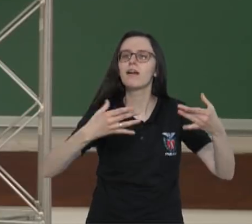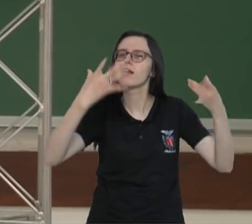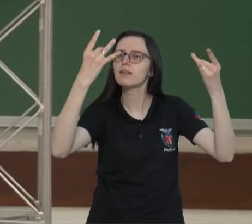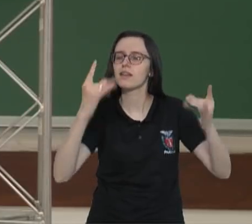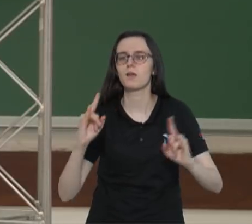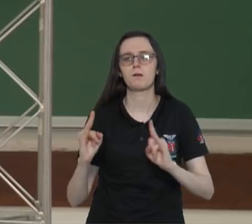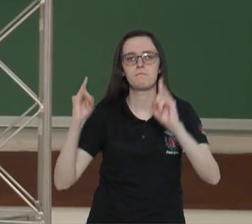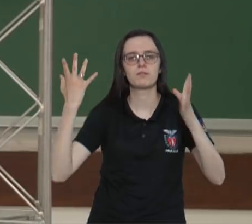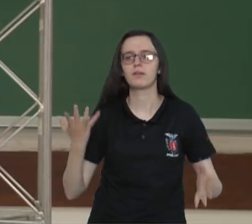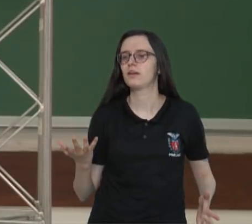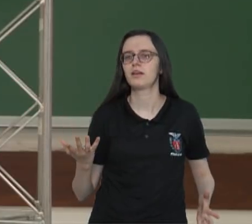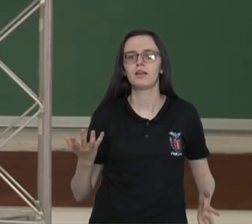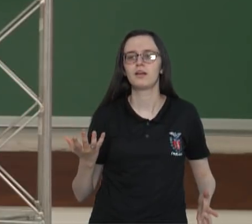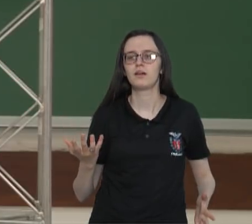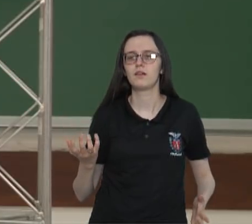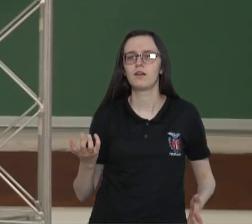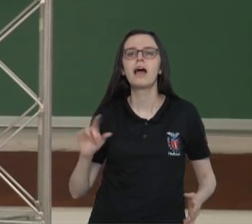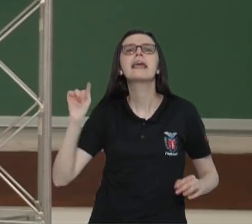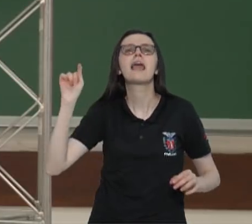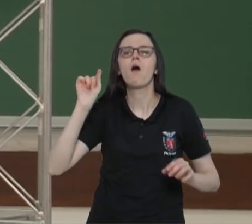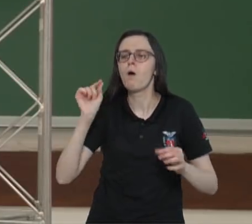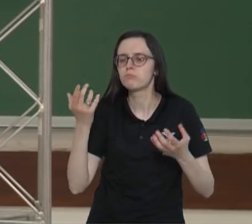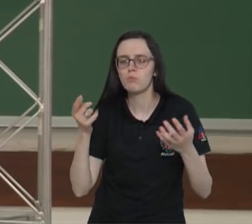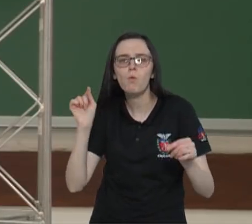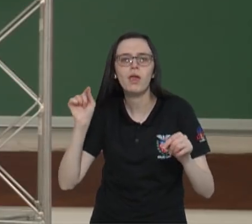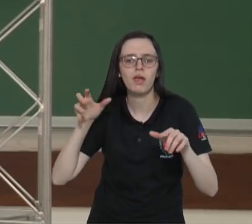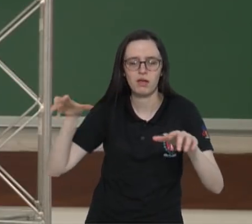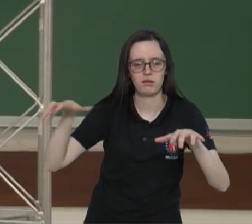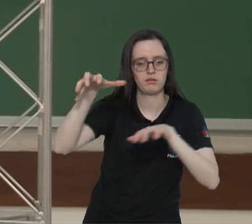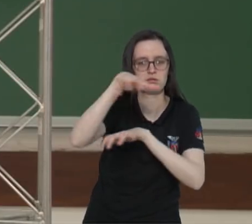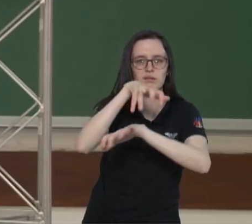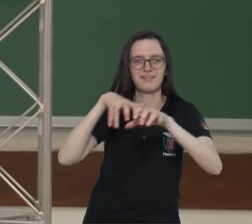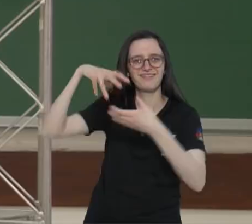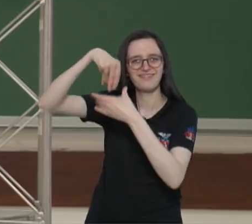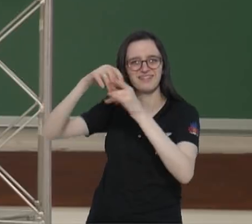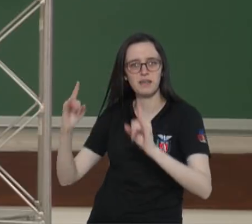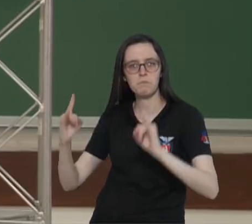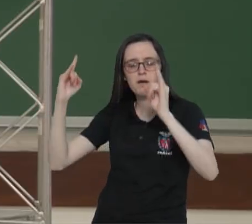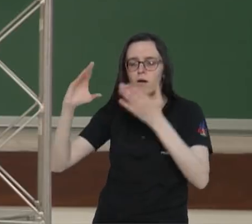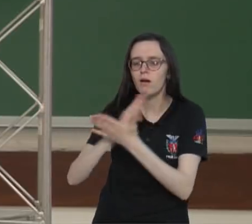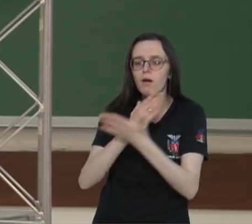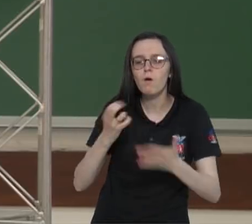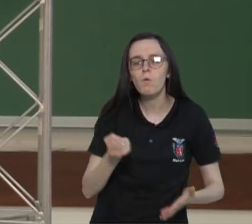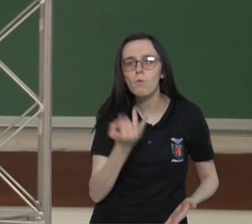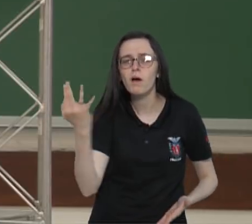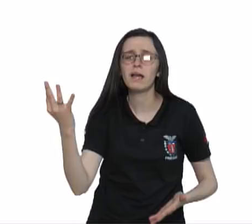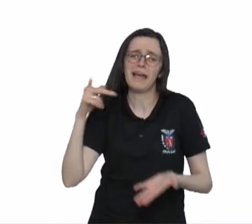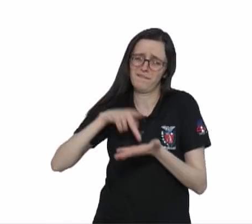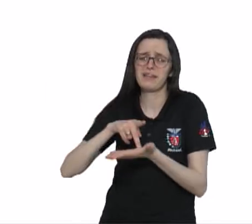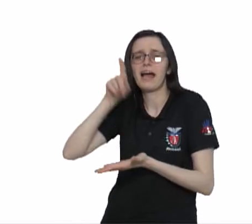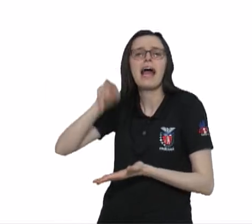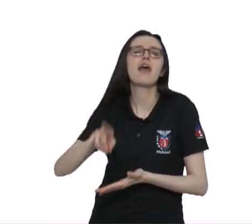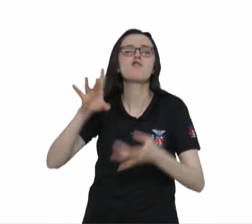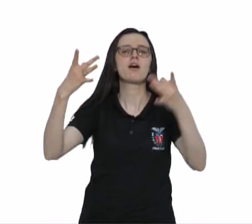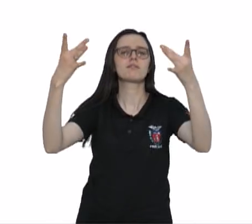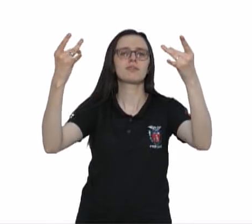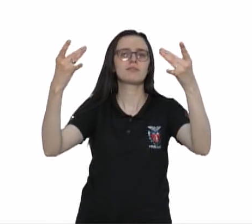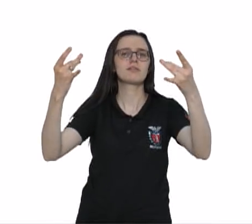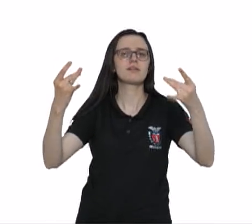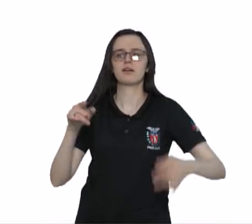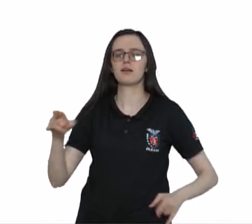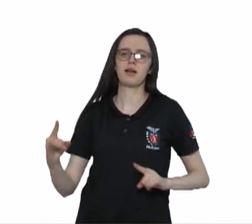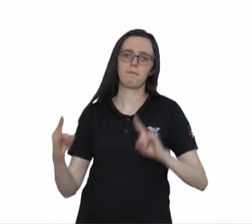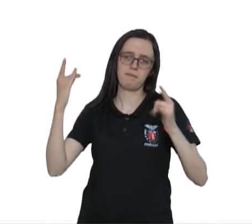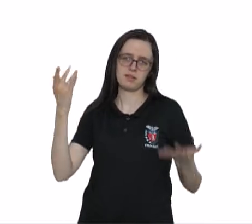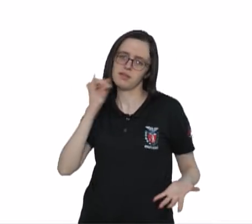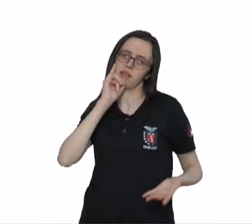colocando quais são os cômodos, né, quantas partes se divide e tal. Então, na verdade, ele está fazendo uma descrição do objeto, no